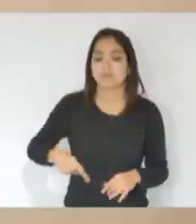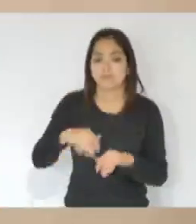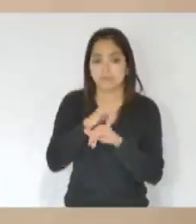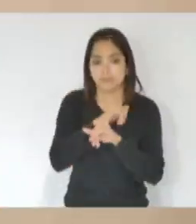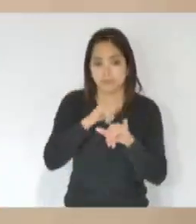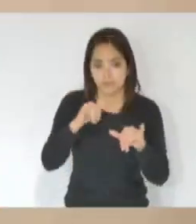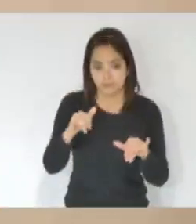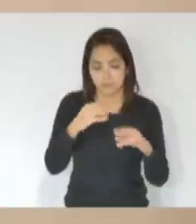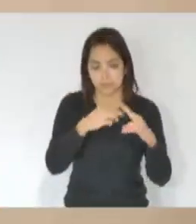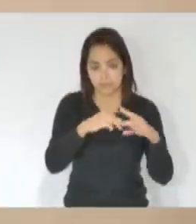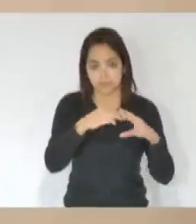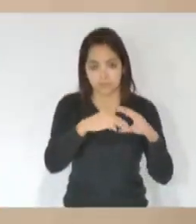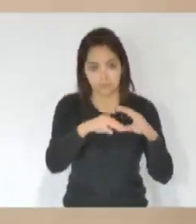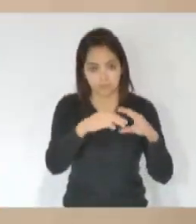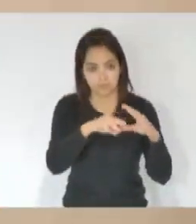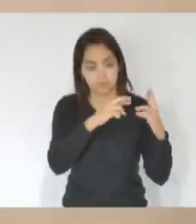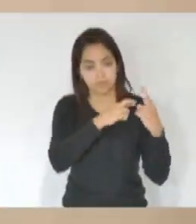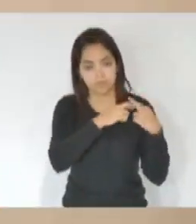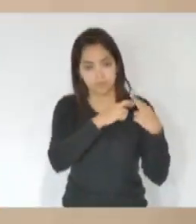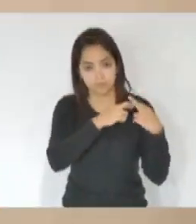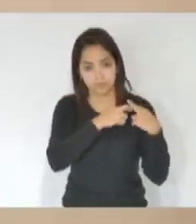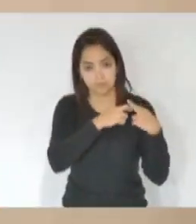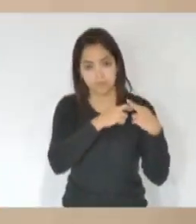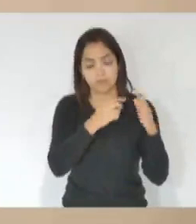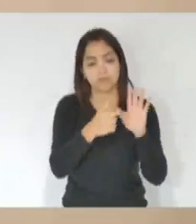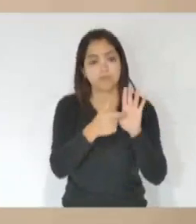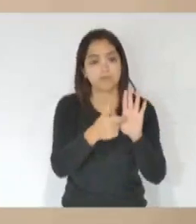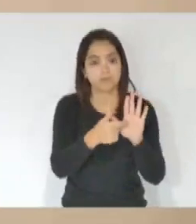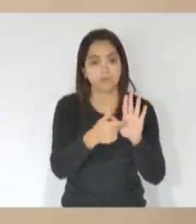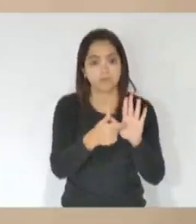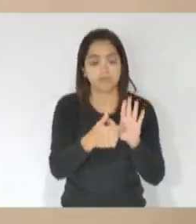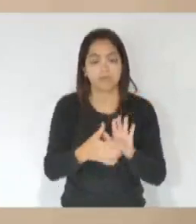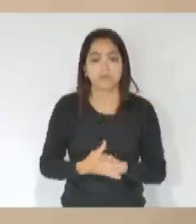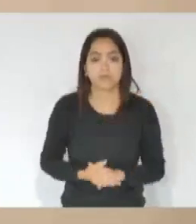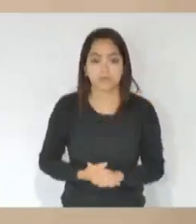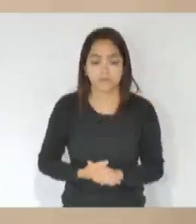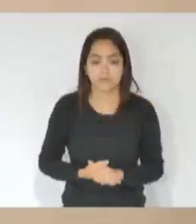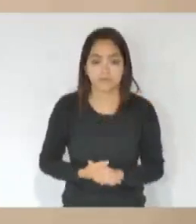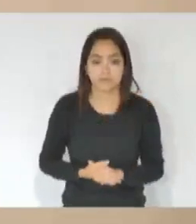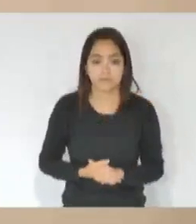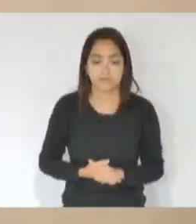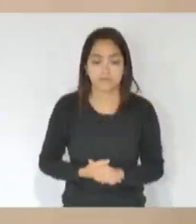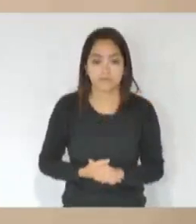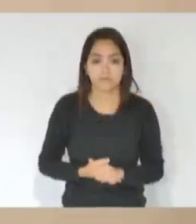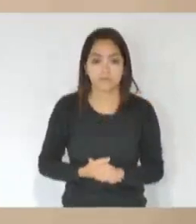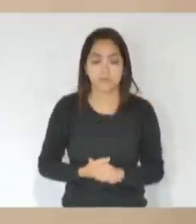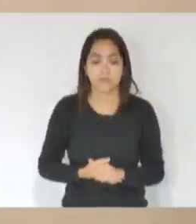encaminhará aos destinatários, conforme determina o regimento interno, as seguintes indicações. Indicação